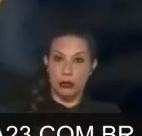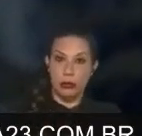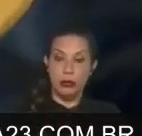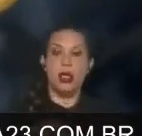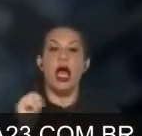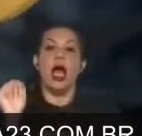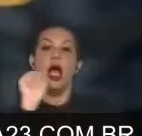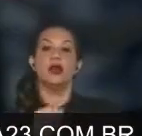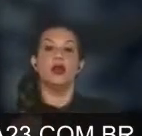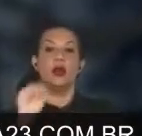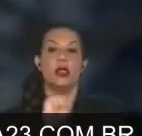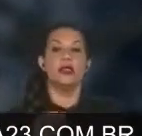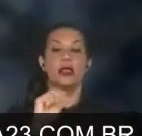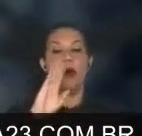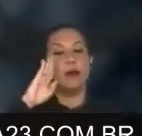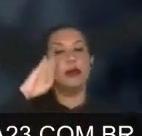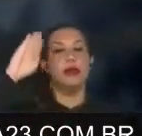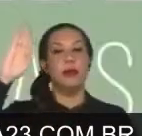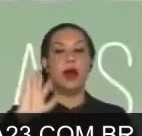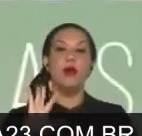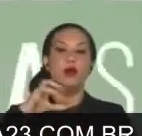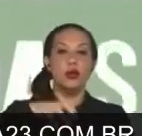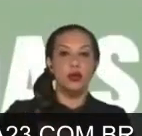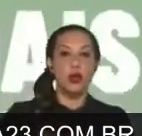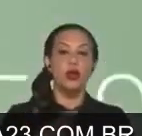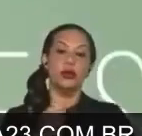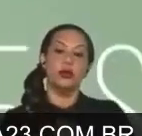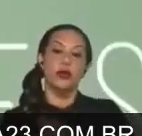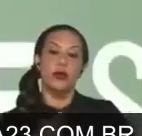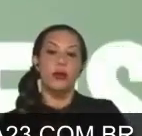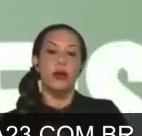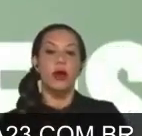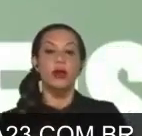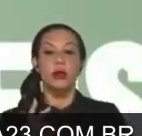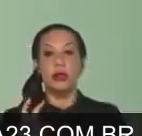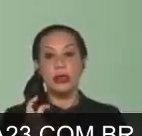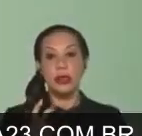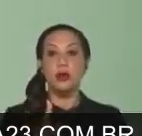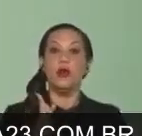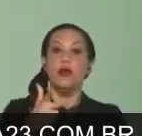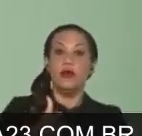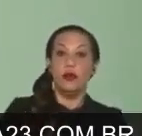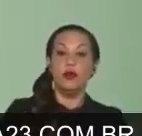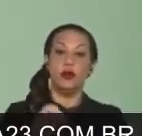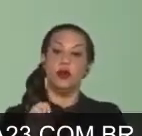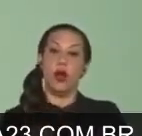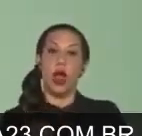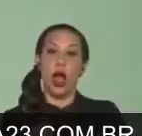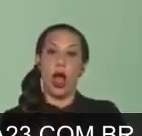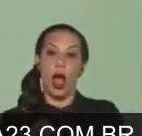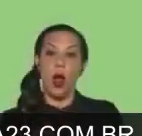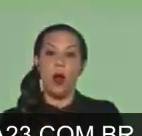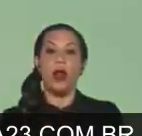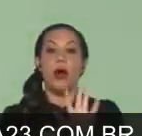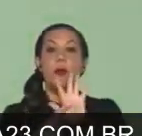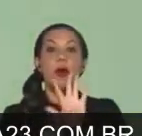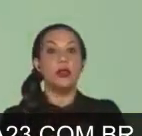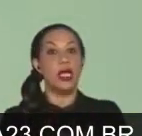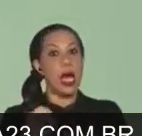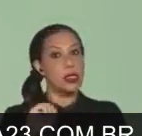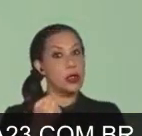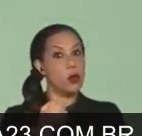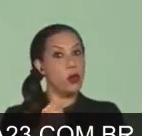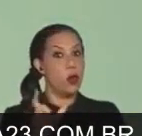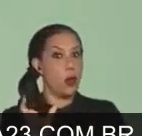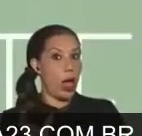ABEX, associação que representa o setor e que desenvolveu 5 videoaulas para mostrar ao consumidor o uso seguro